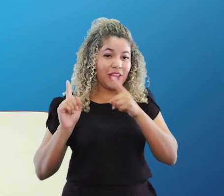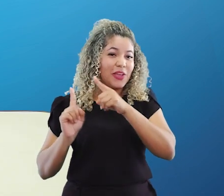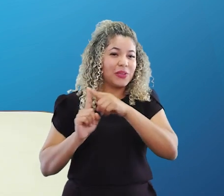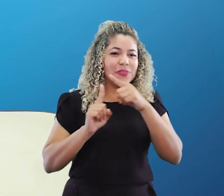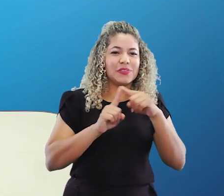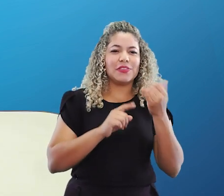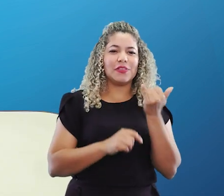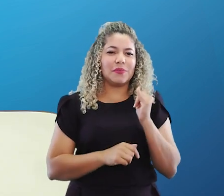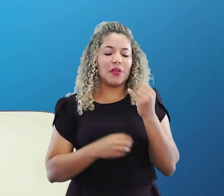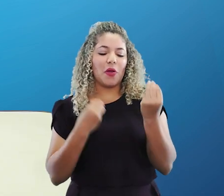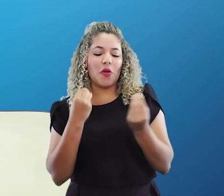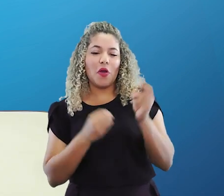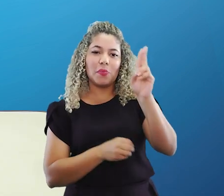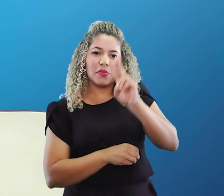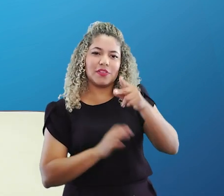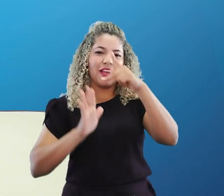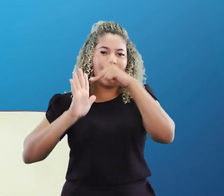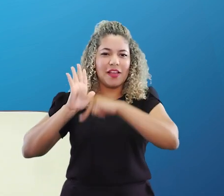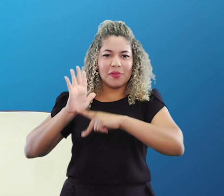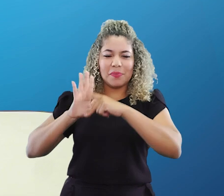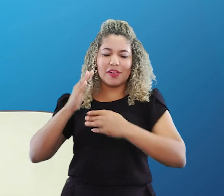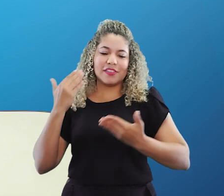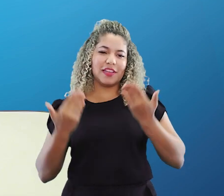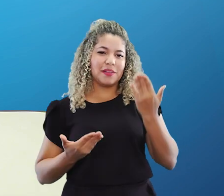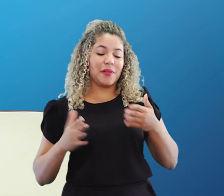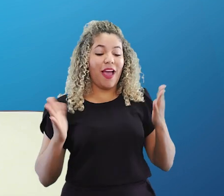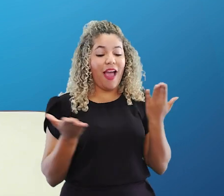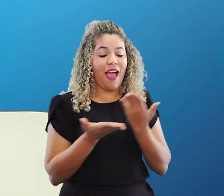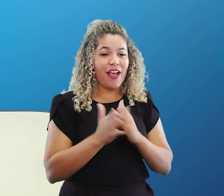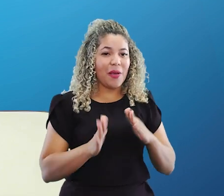sobre tipos de energia e como aplicar isso em projeto de robótica.